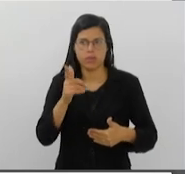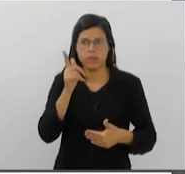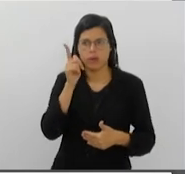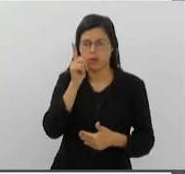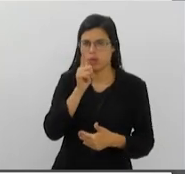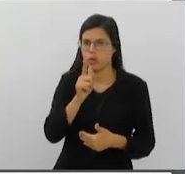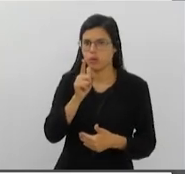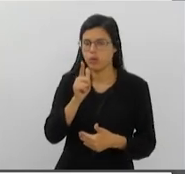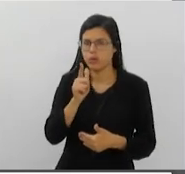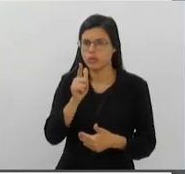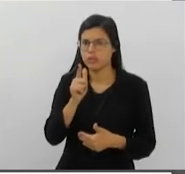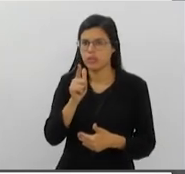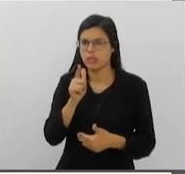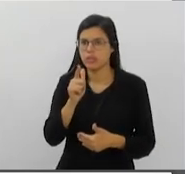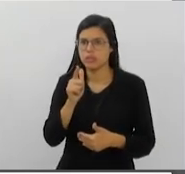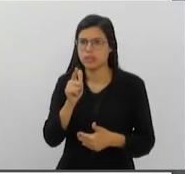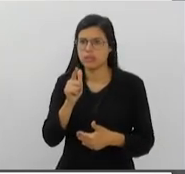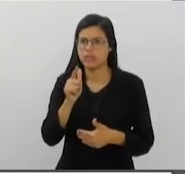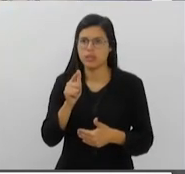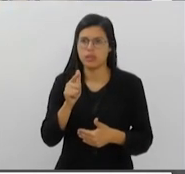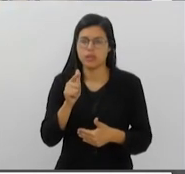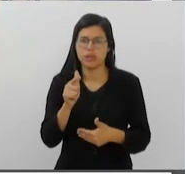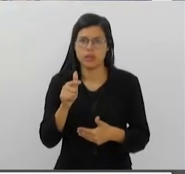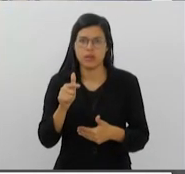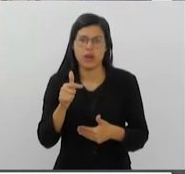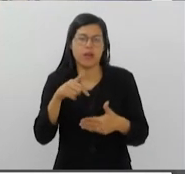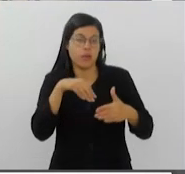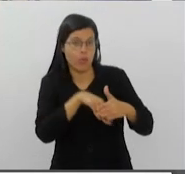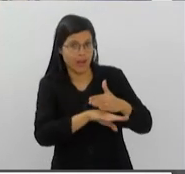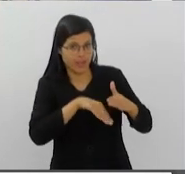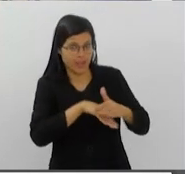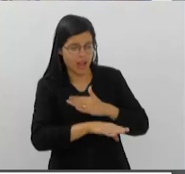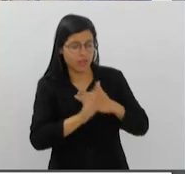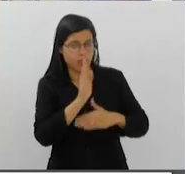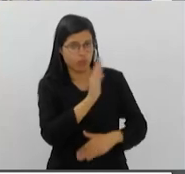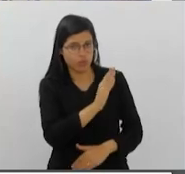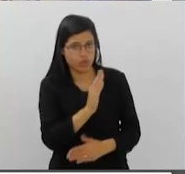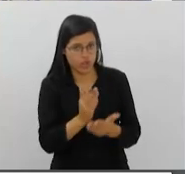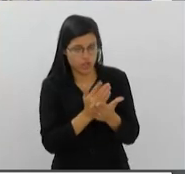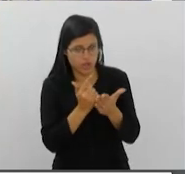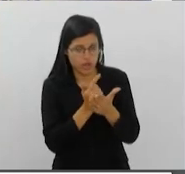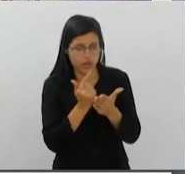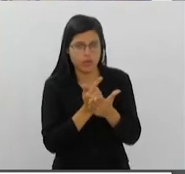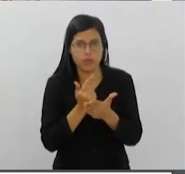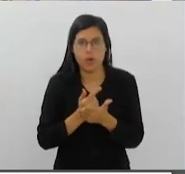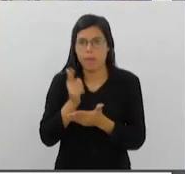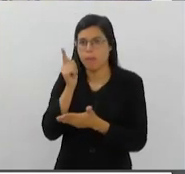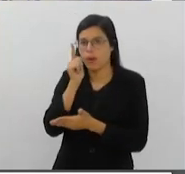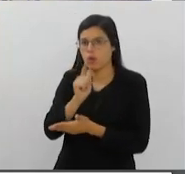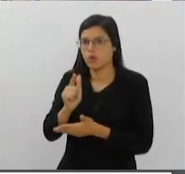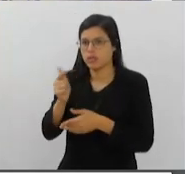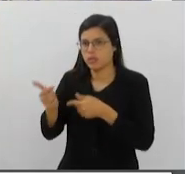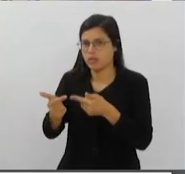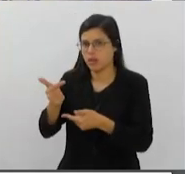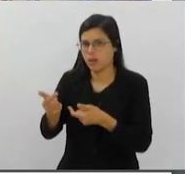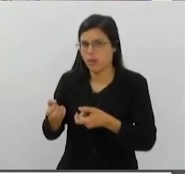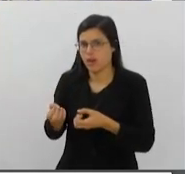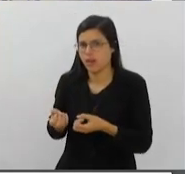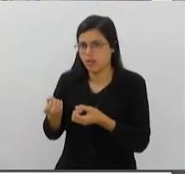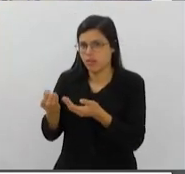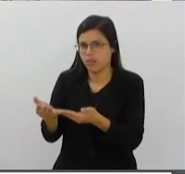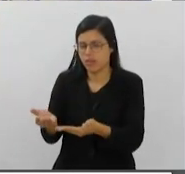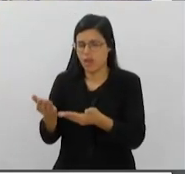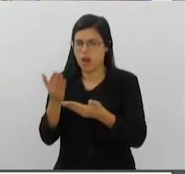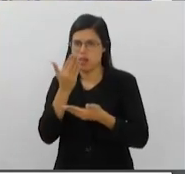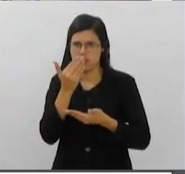para entregar para a população, assim como diversas outras lideranças pelo Brasil inteiro. Então, a Ação da